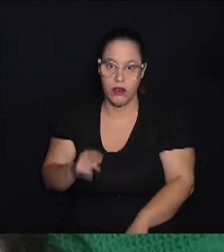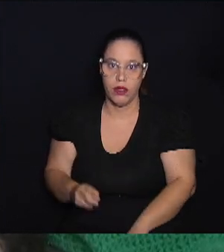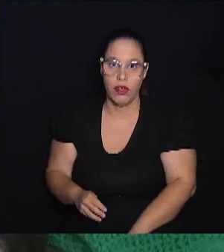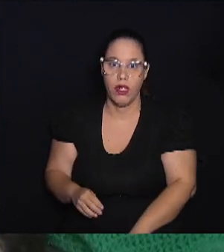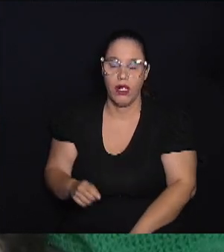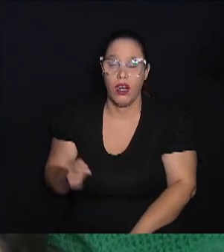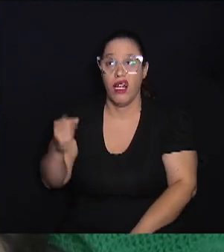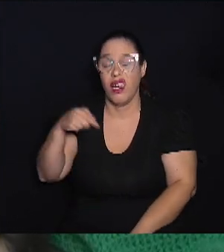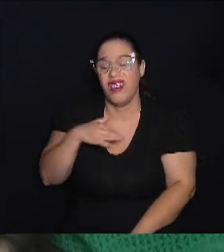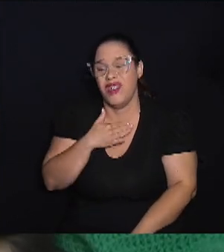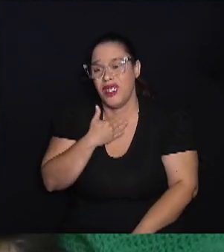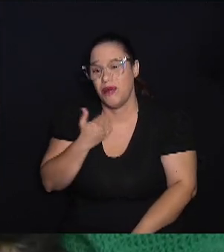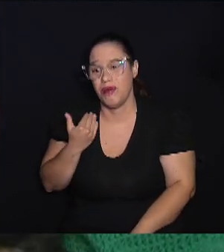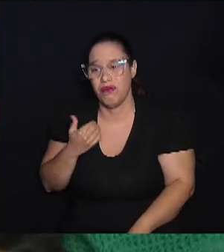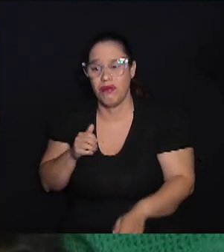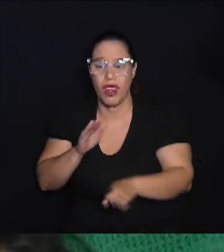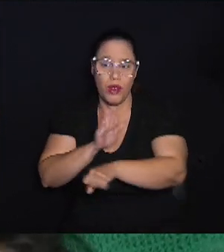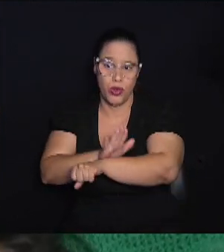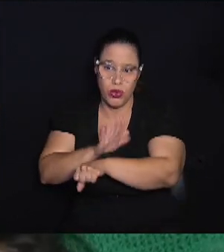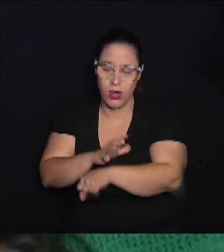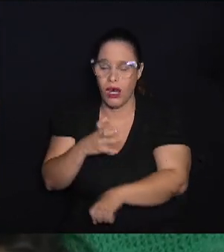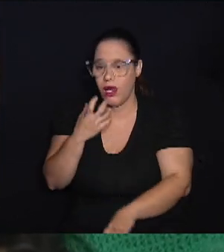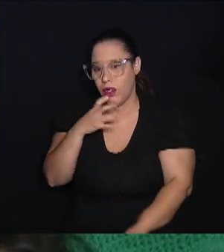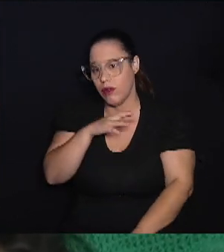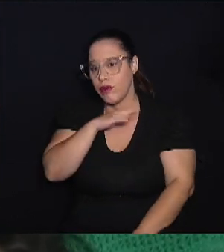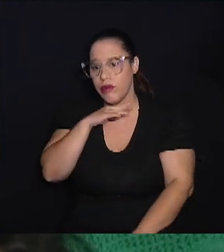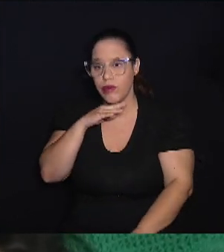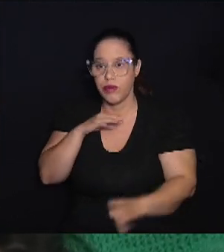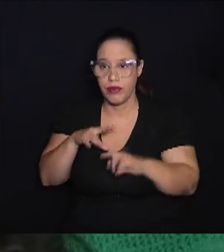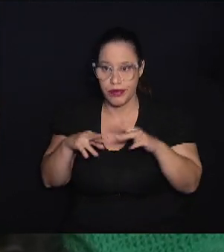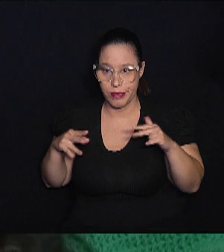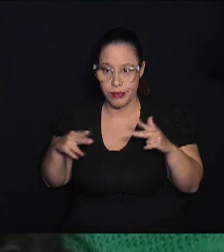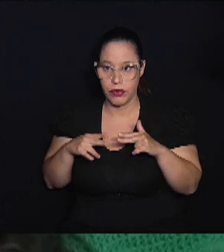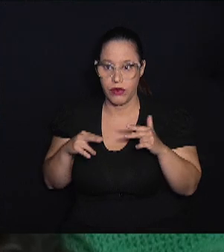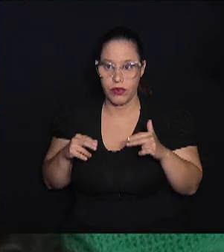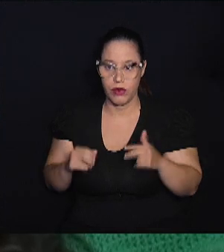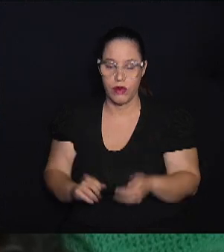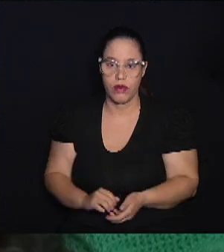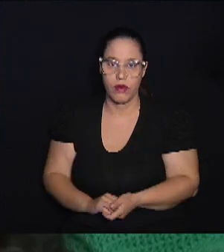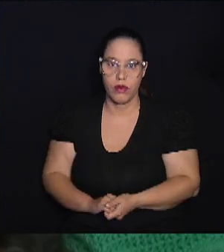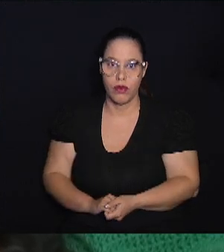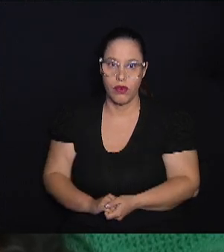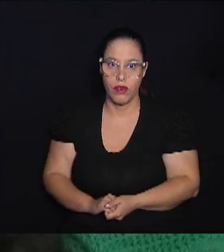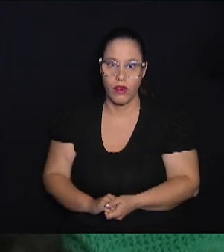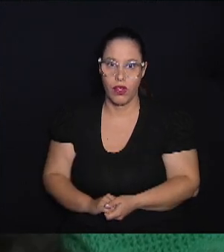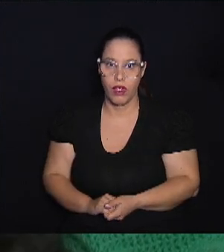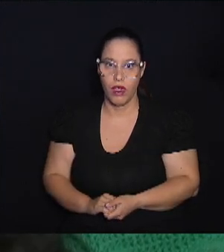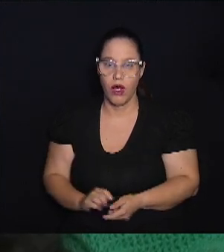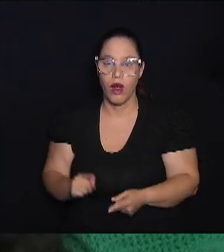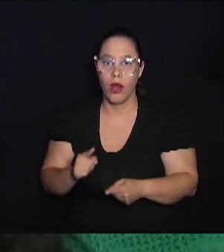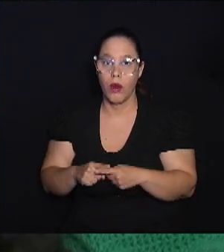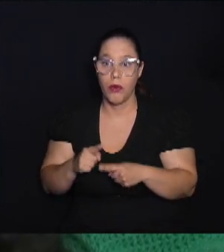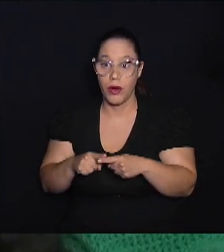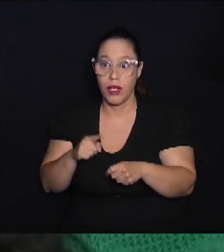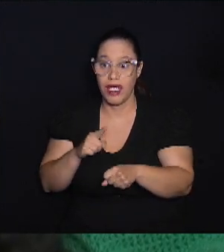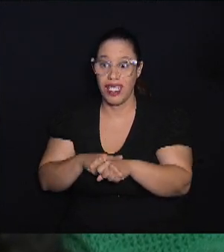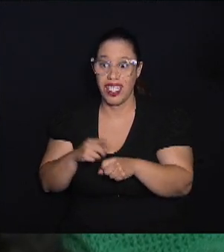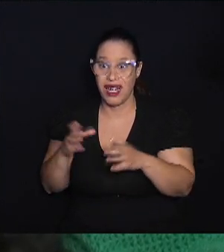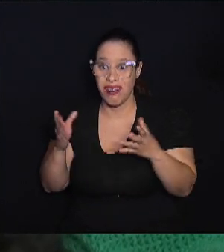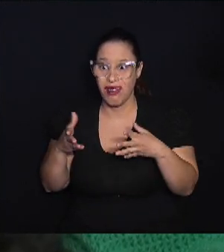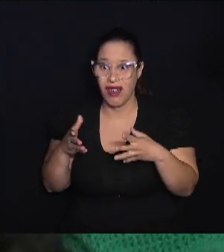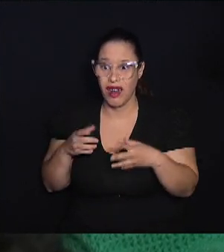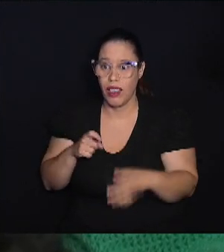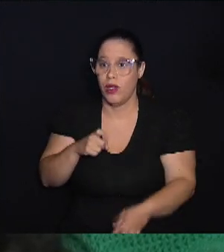gente sempre ajudar os nossos pets. Por que nessa época pode ter doenças respiratórias? Por conta do frio,